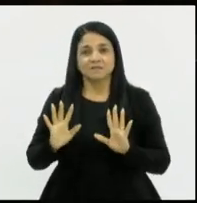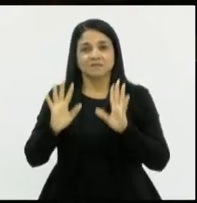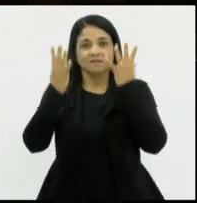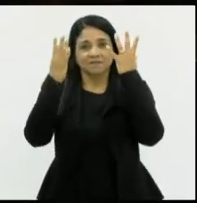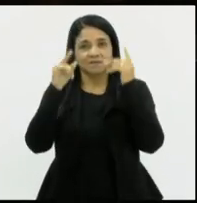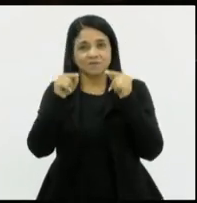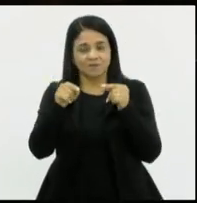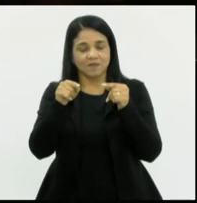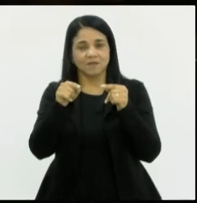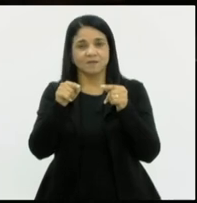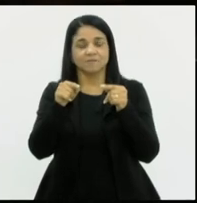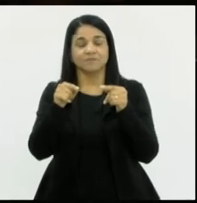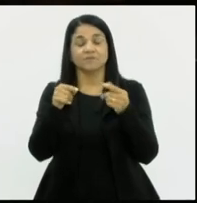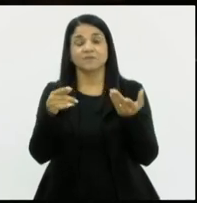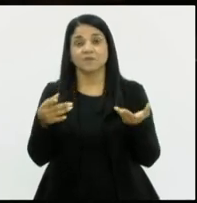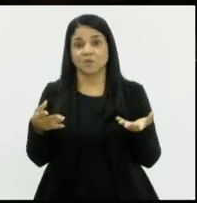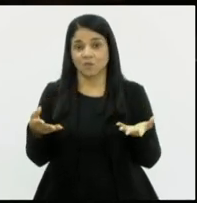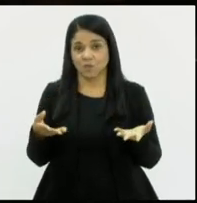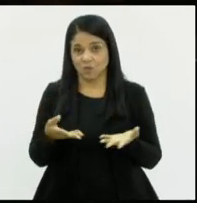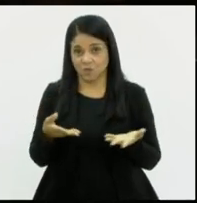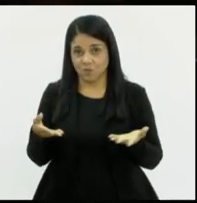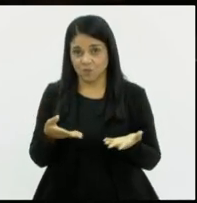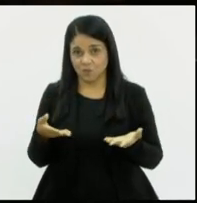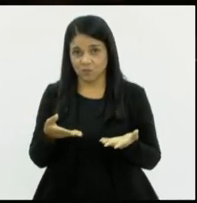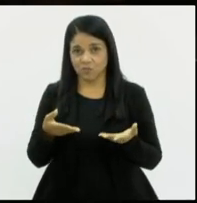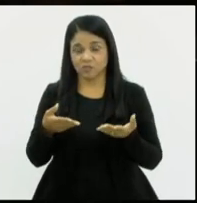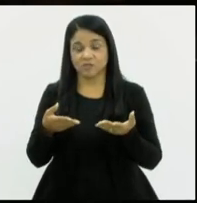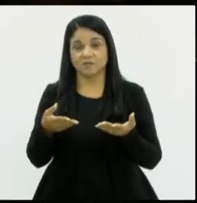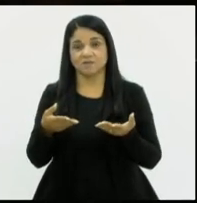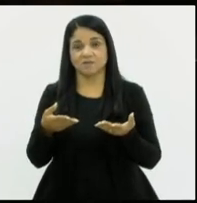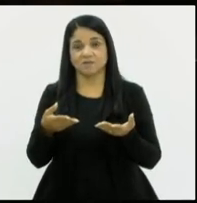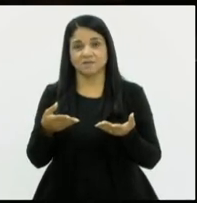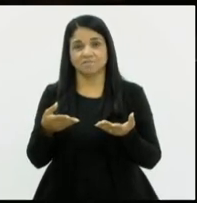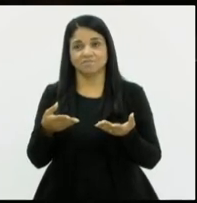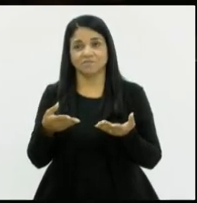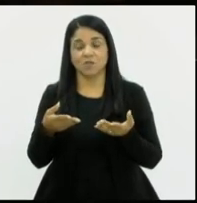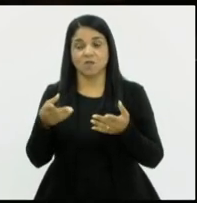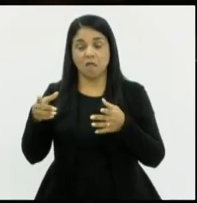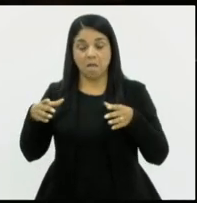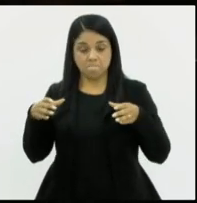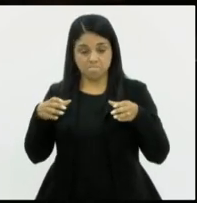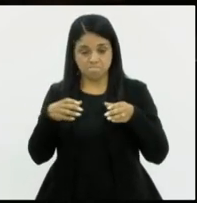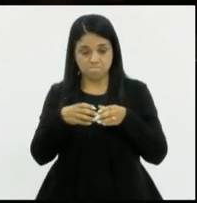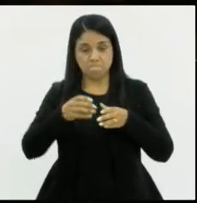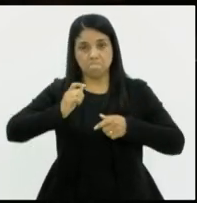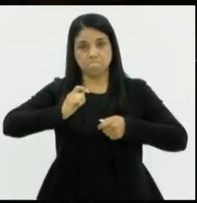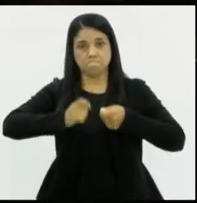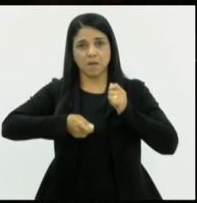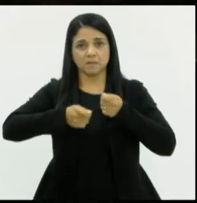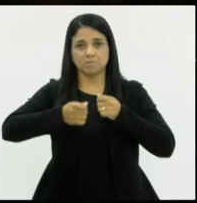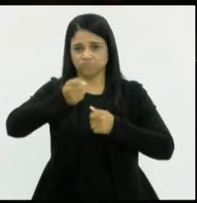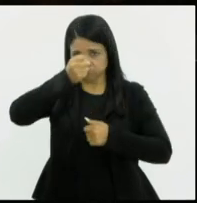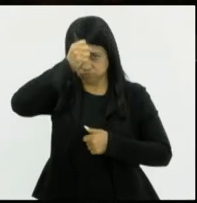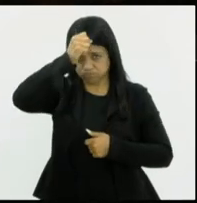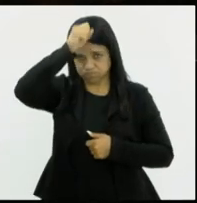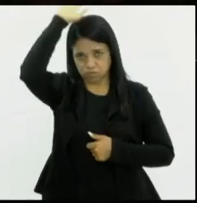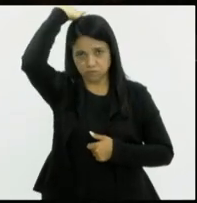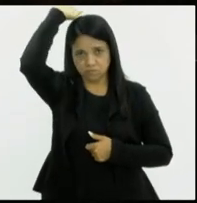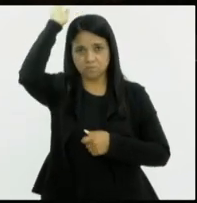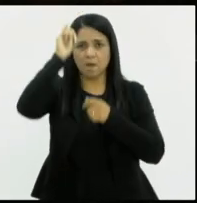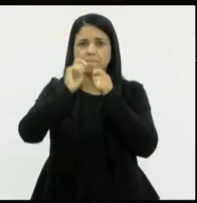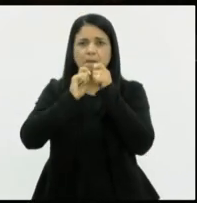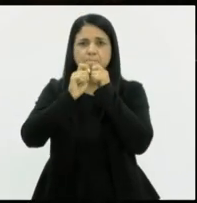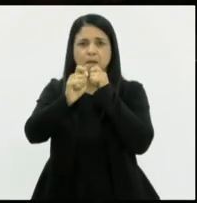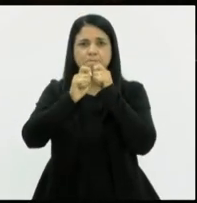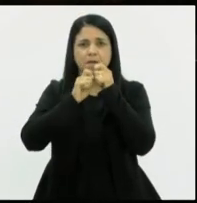porque abrilhantaram essa cerimônia, a banda do Corpo de Bombeiros também do Estado do Rio de Janeiro.